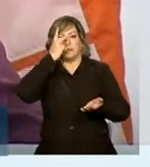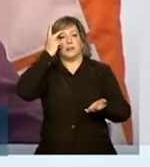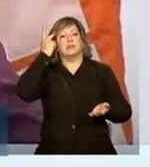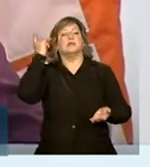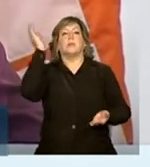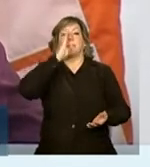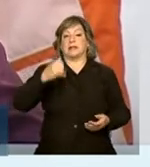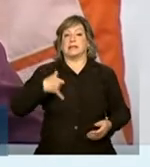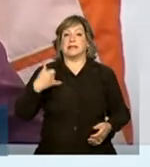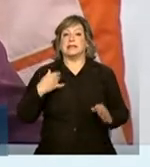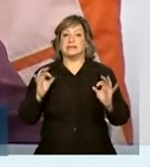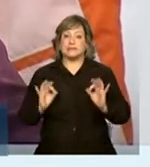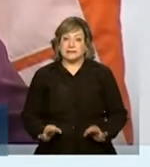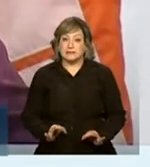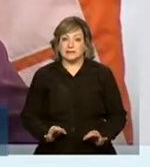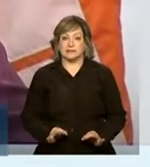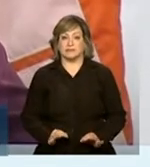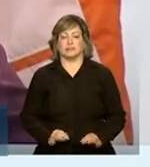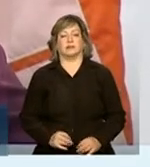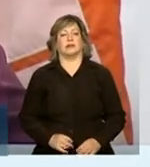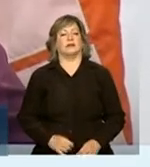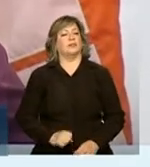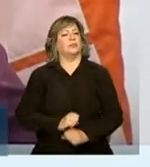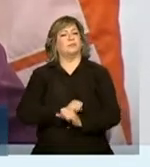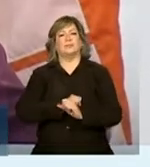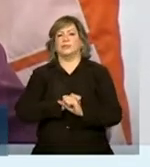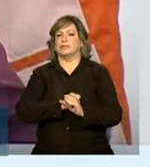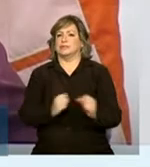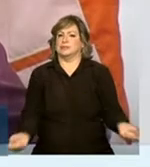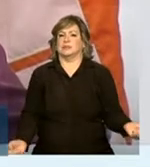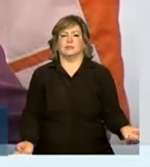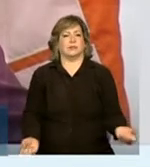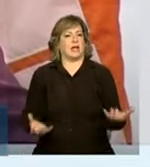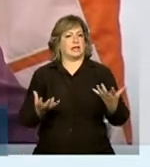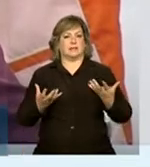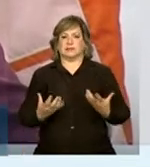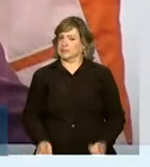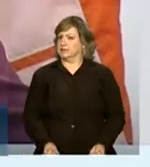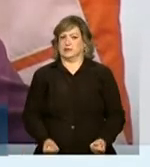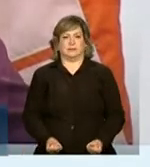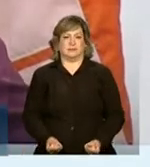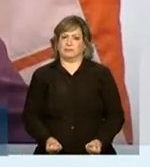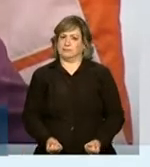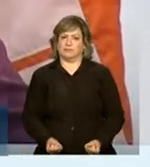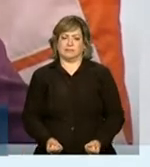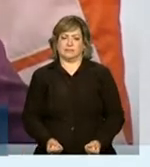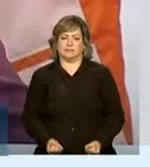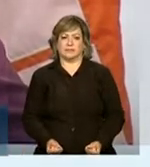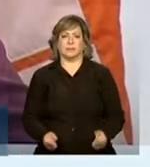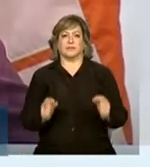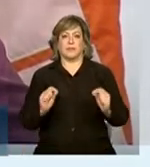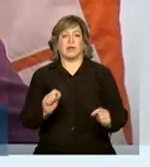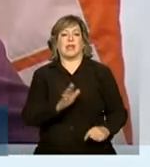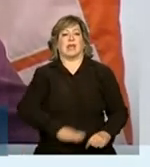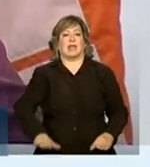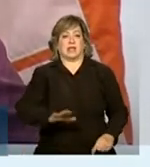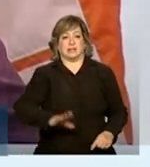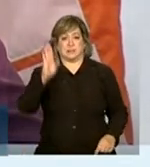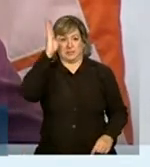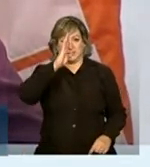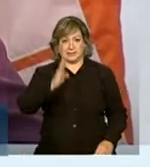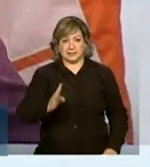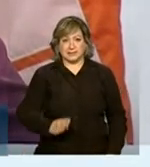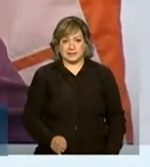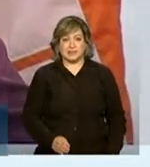na idade certa. Não é possível admitir que as crianças